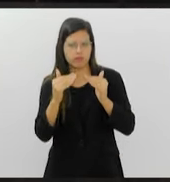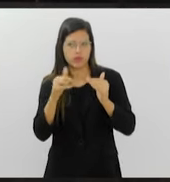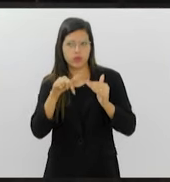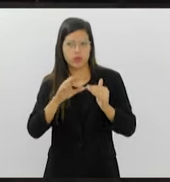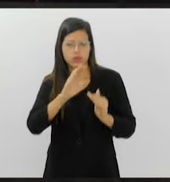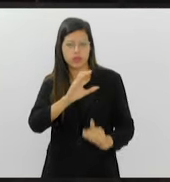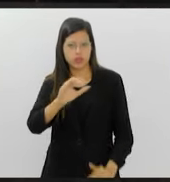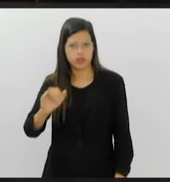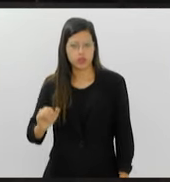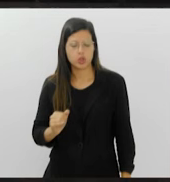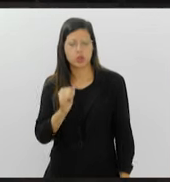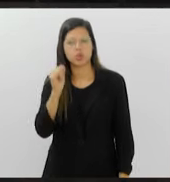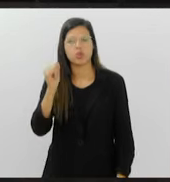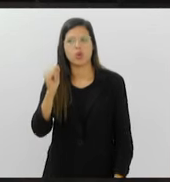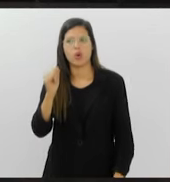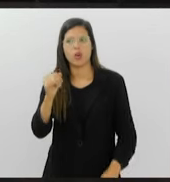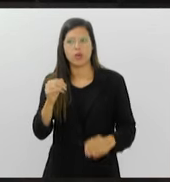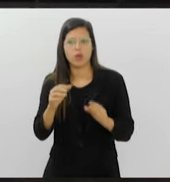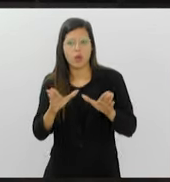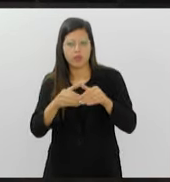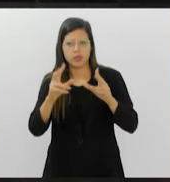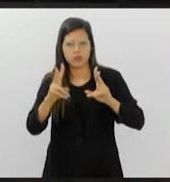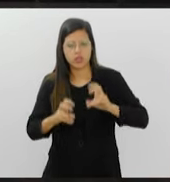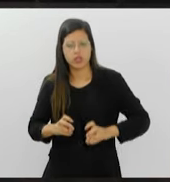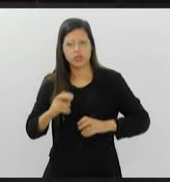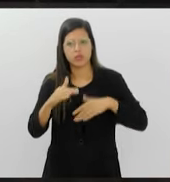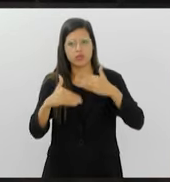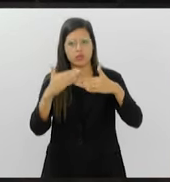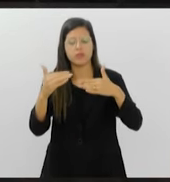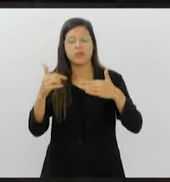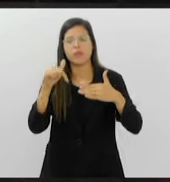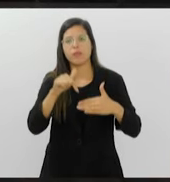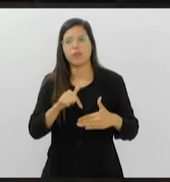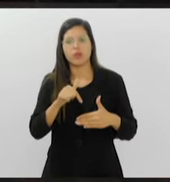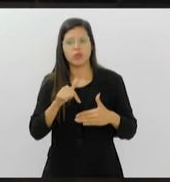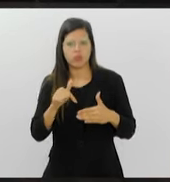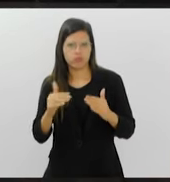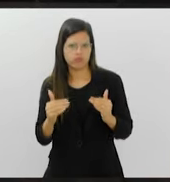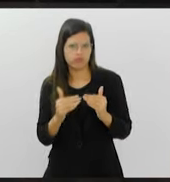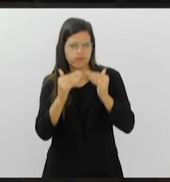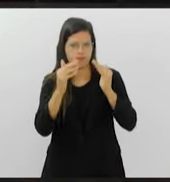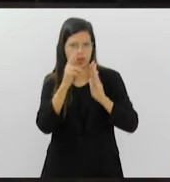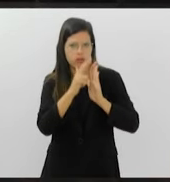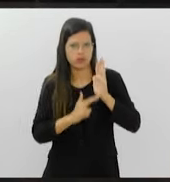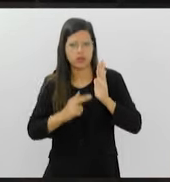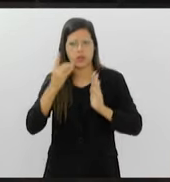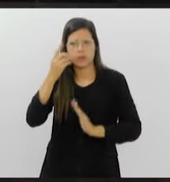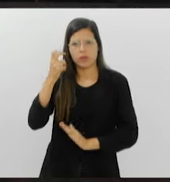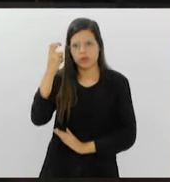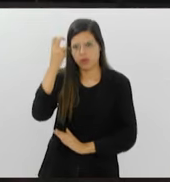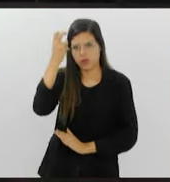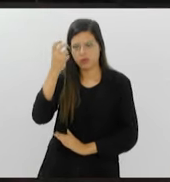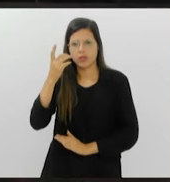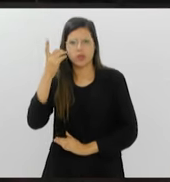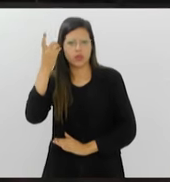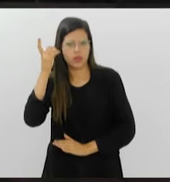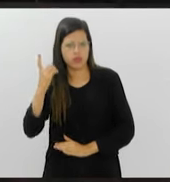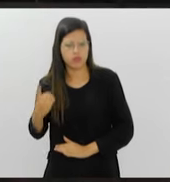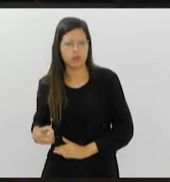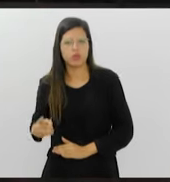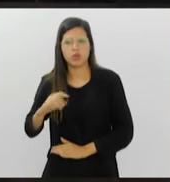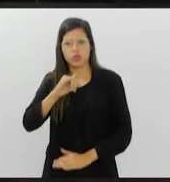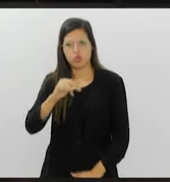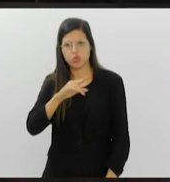de Constituição e Justiça e de Assuntos Municipais de Desenvolvimento Regional, favorável. Relatoria dos deputados Verônica Lima, Dani Monteiro, Júlio Rocha e